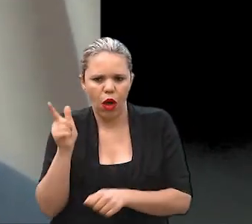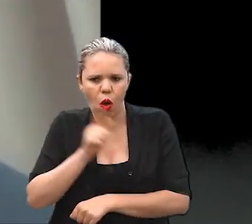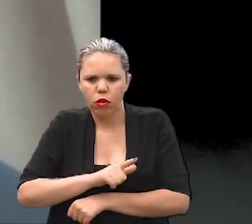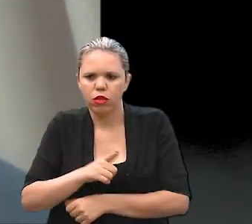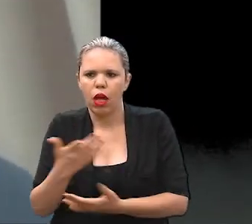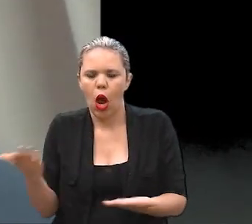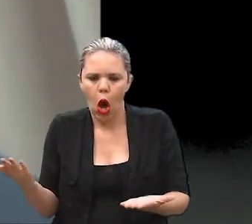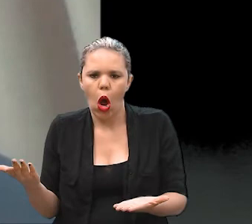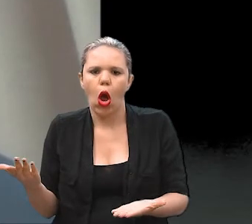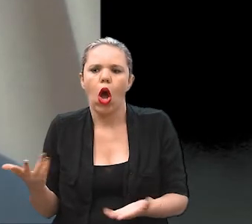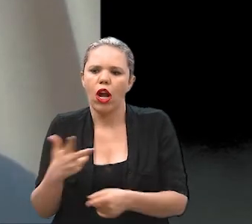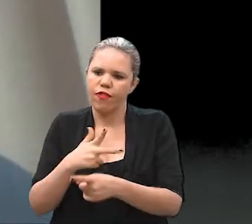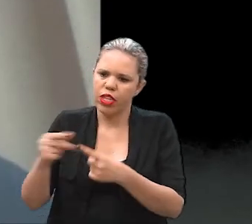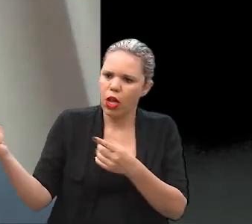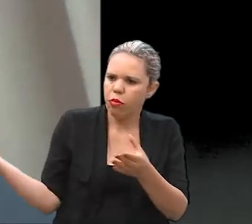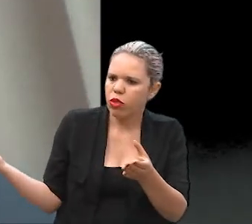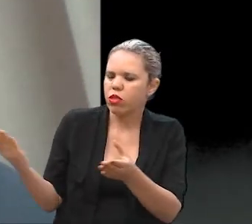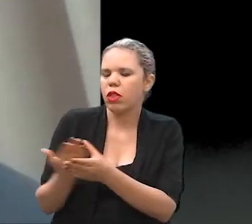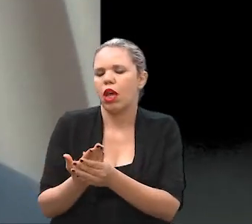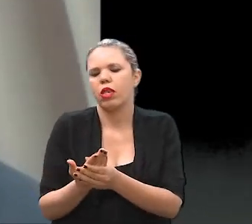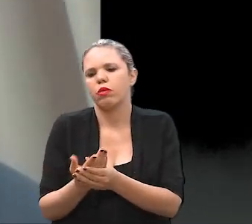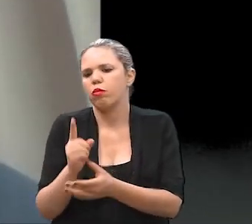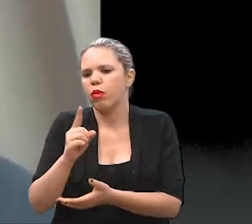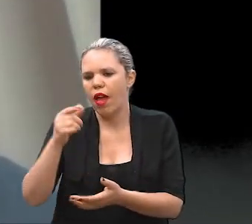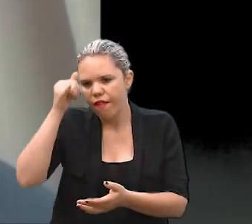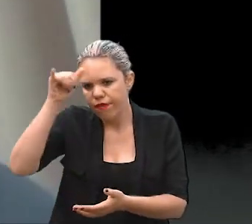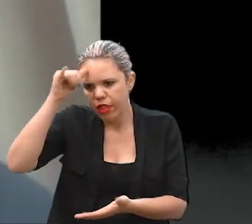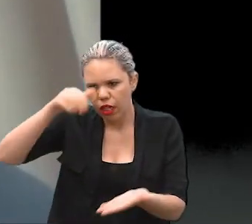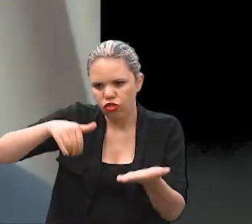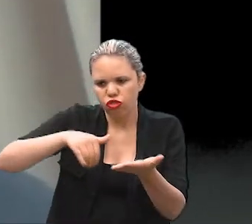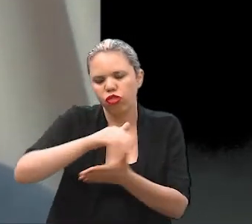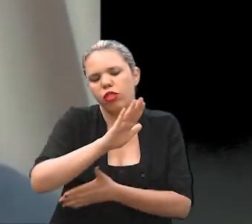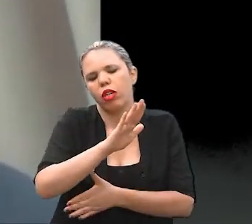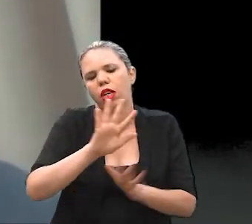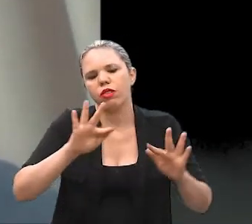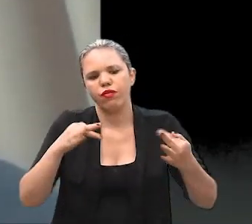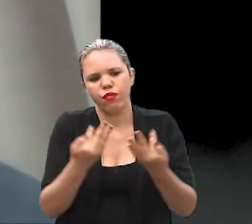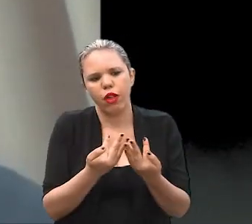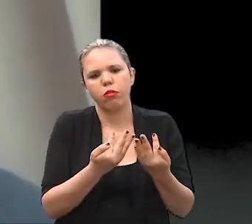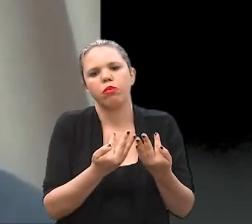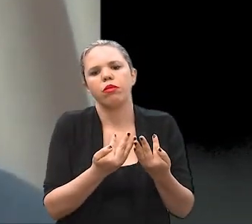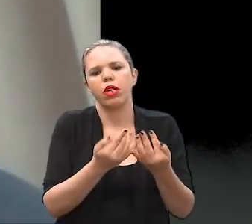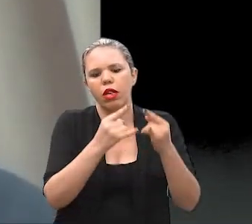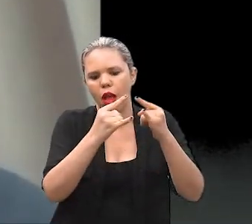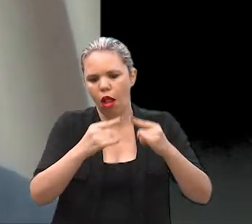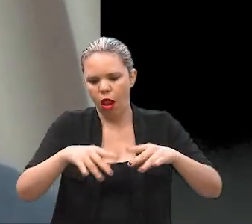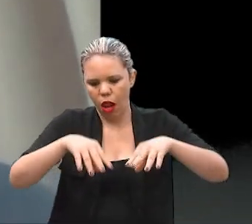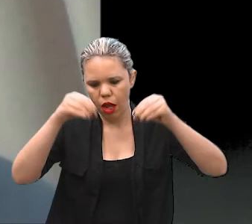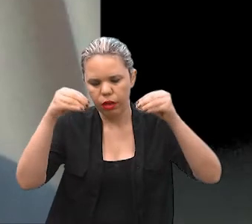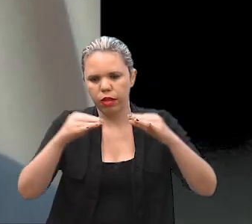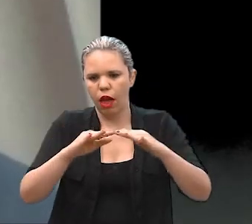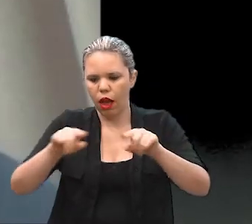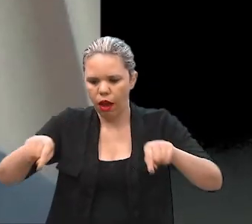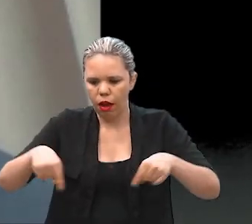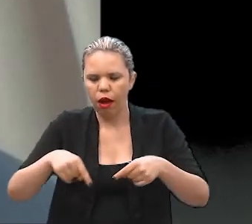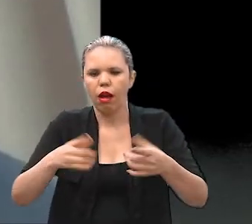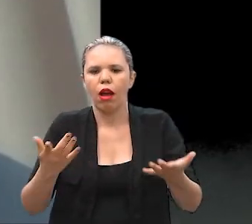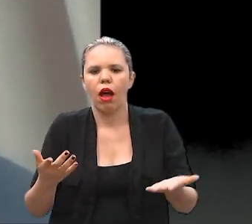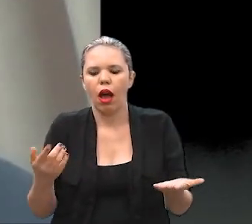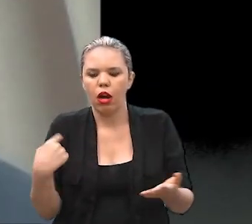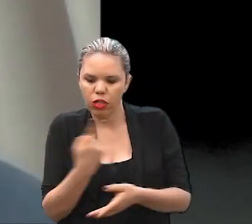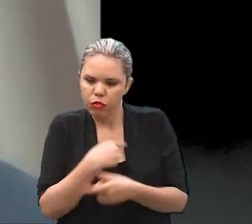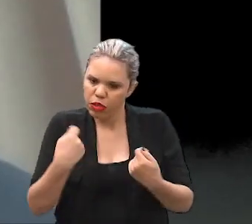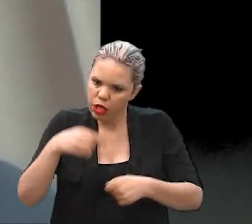conseguir fazer uma intermediação para que, neste momento de pandemia, a gente